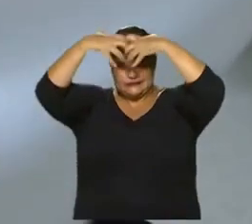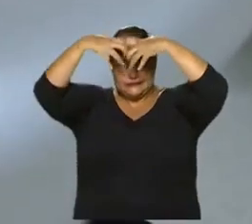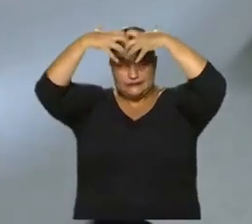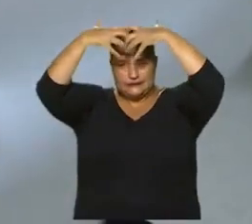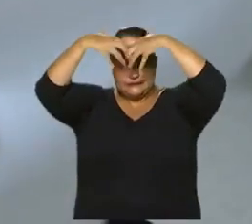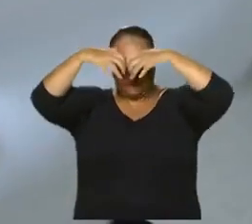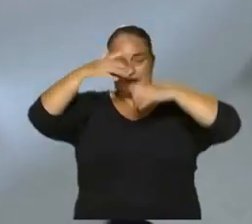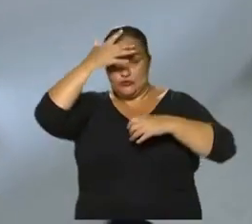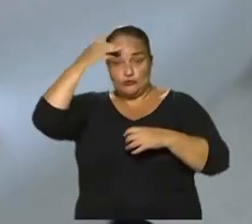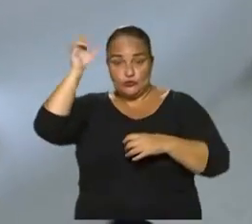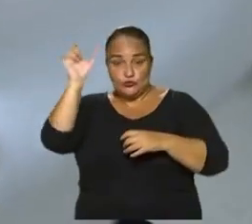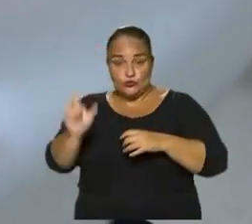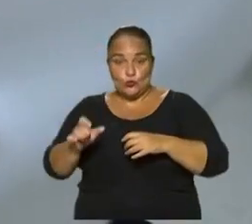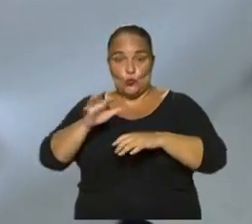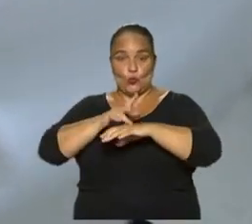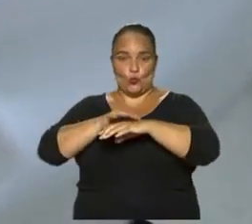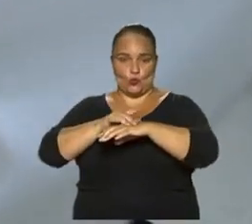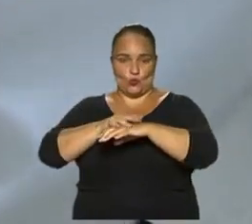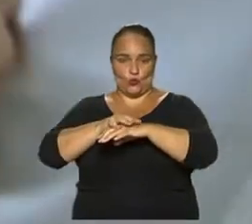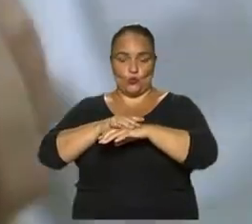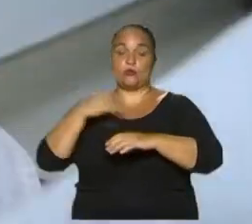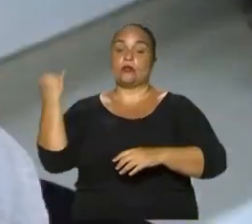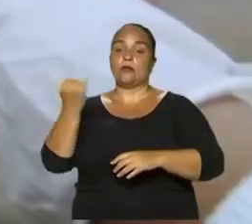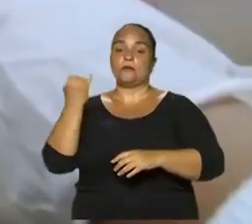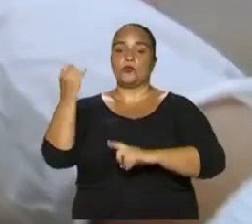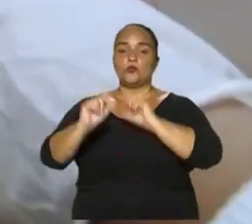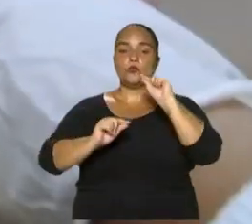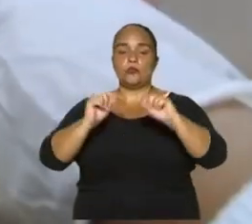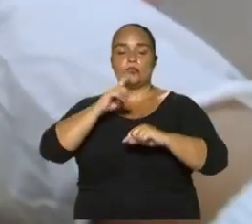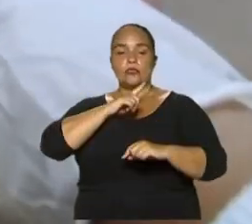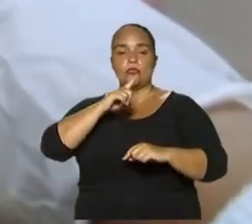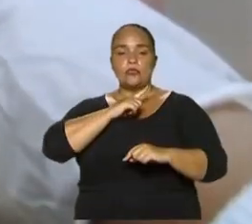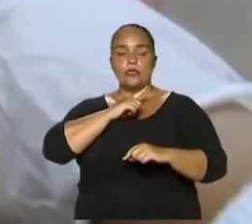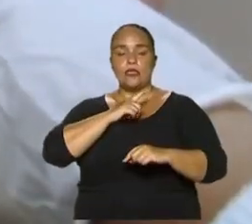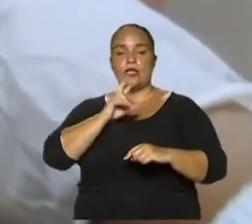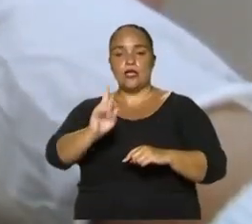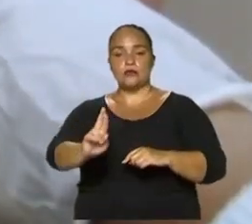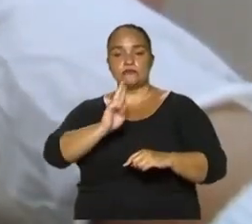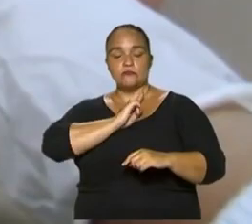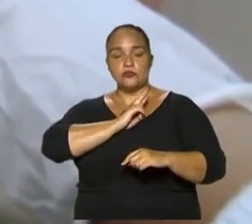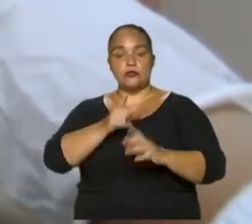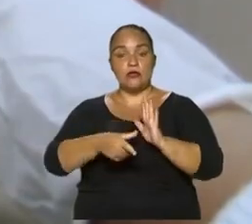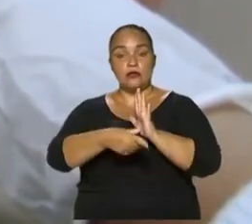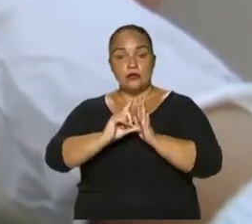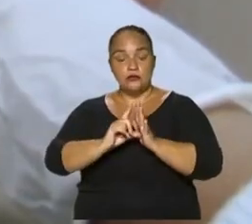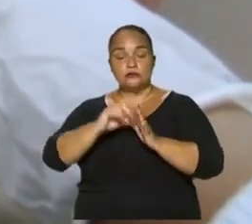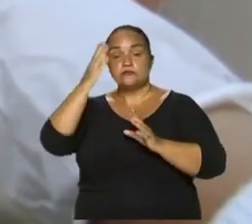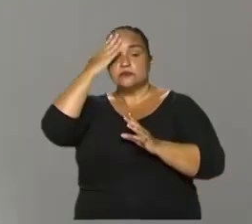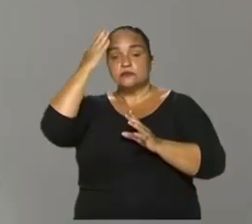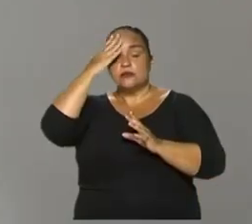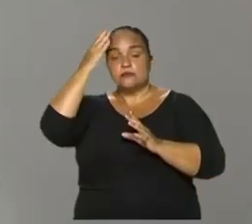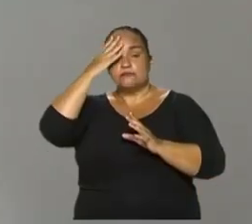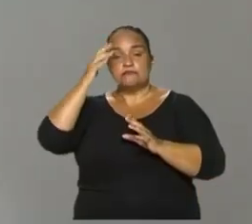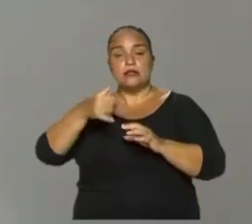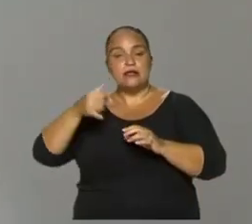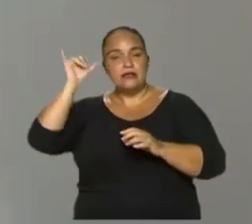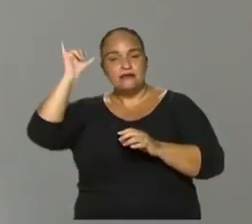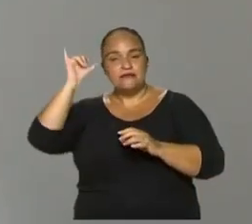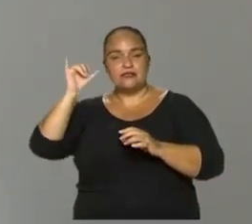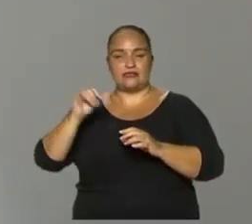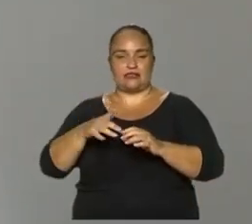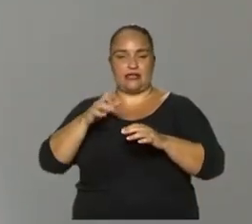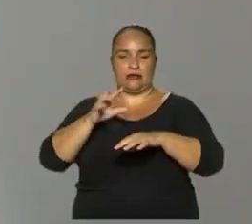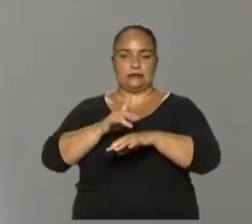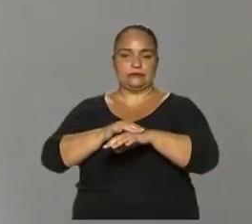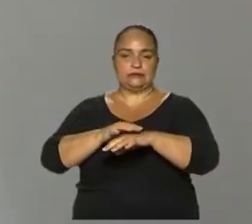pessoas doentes. É importante que tenhamos o diagnóstico precoce justamente para impedir sequelas